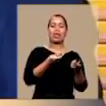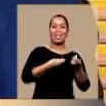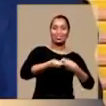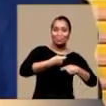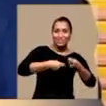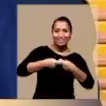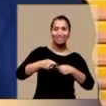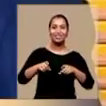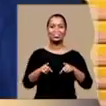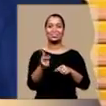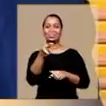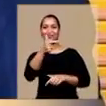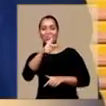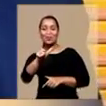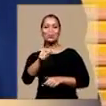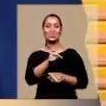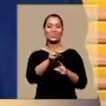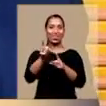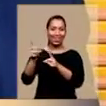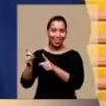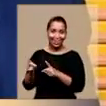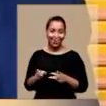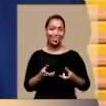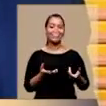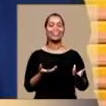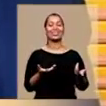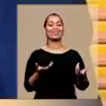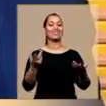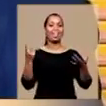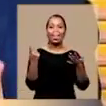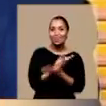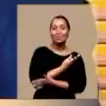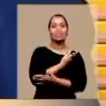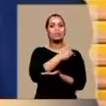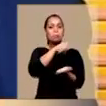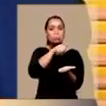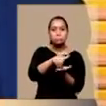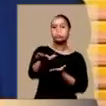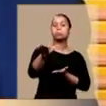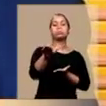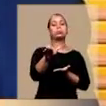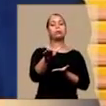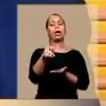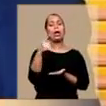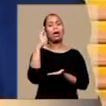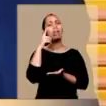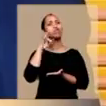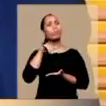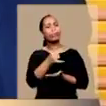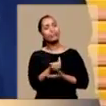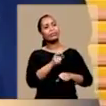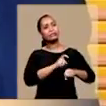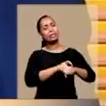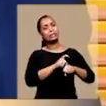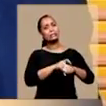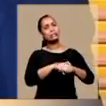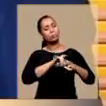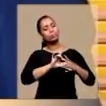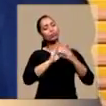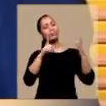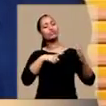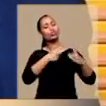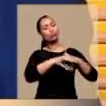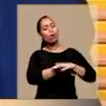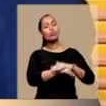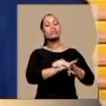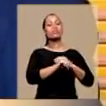administrativa ou de alguma outra área de vendas, por exemplo, e ela acabou sendo demitida. E ela falou, eu vou aproveitar esse tempo livre, já que eu tenho